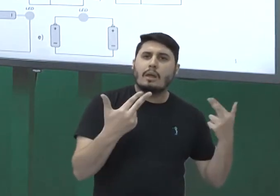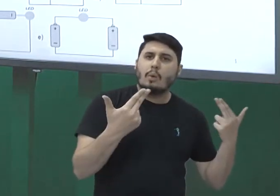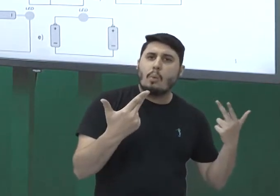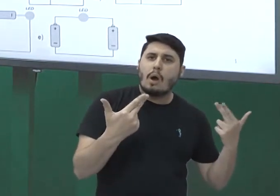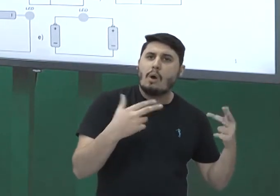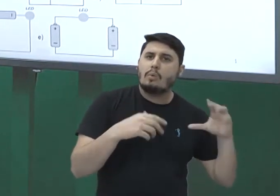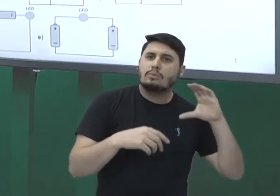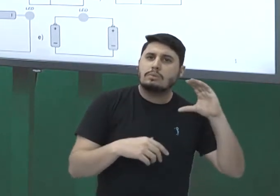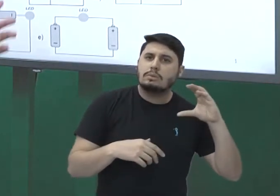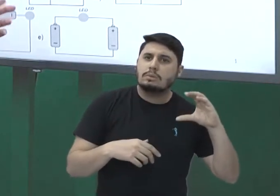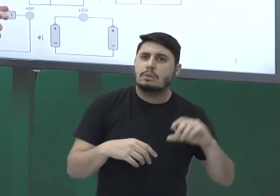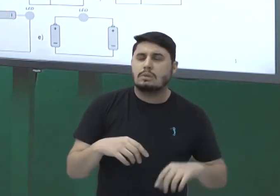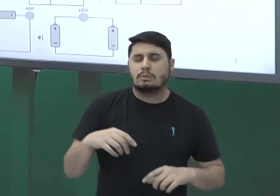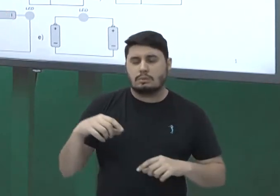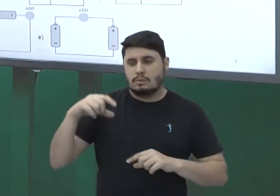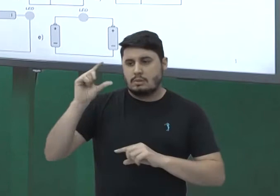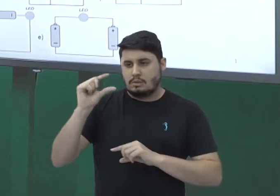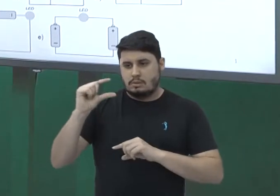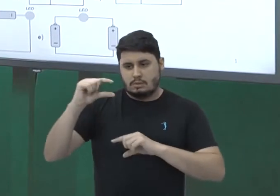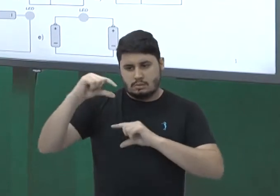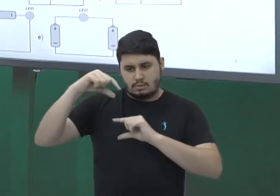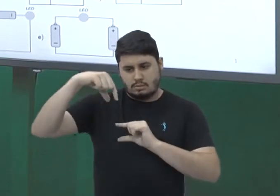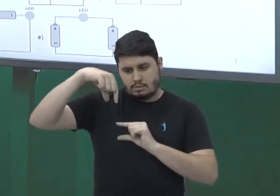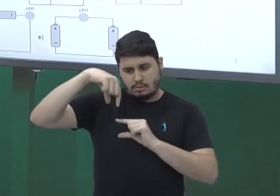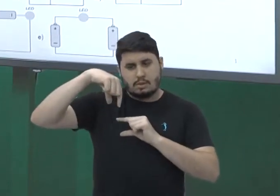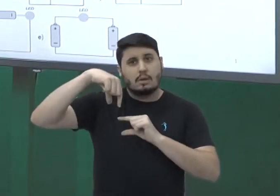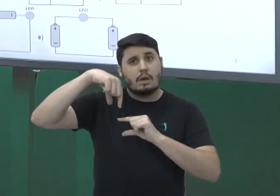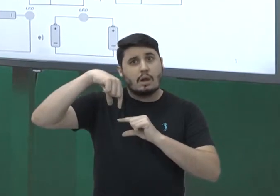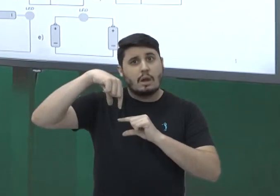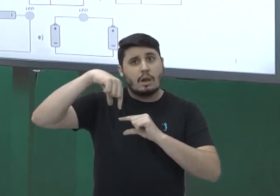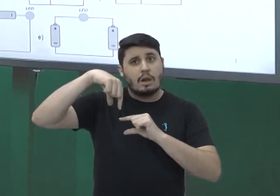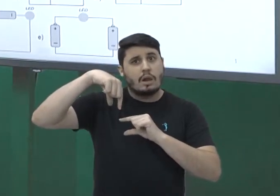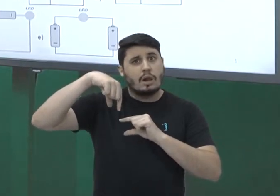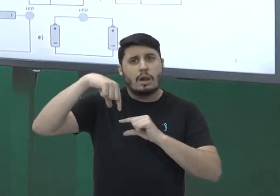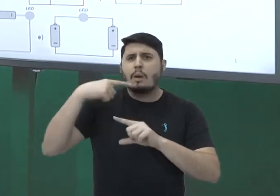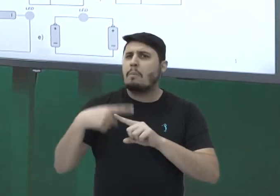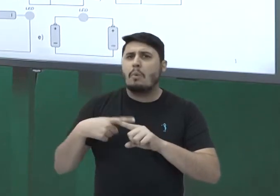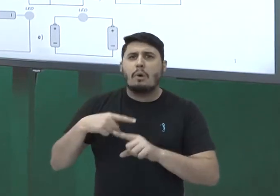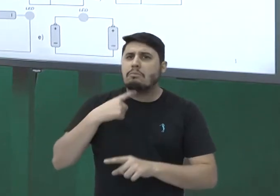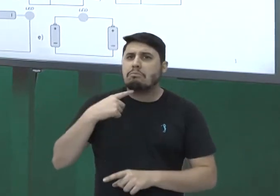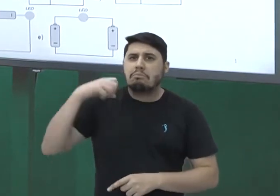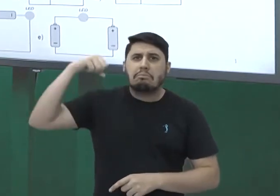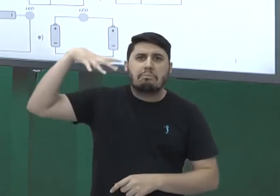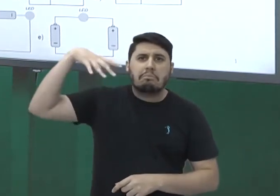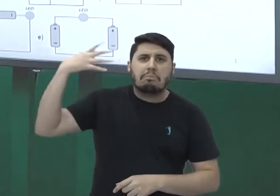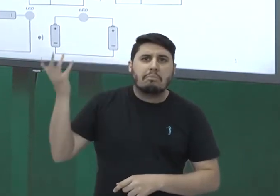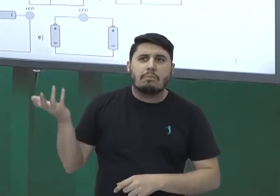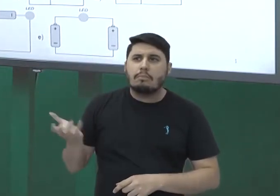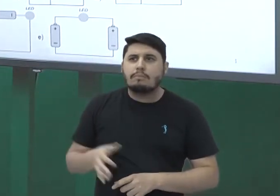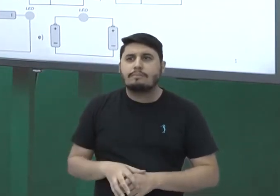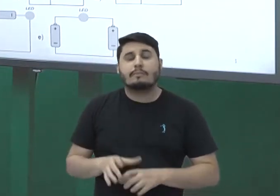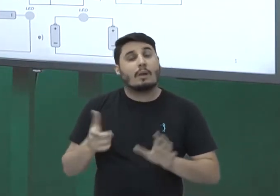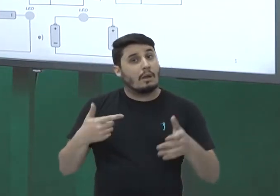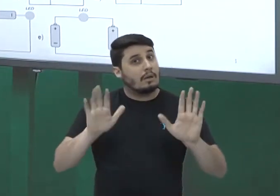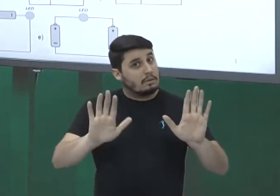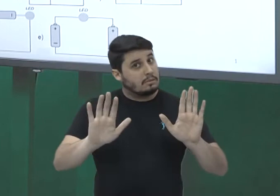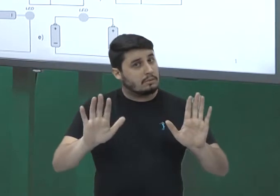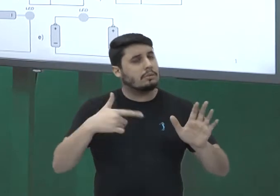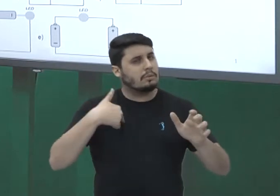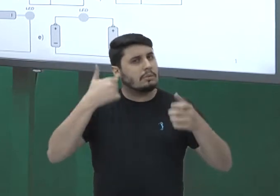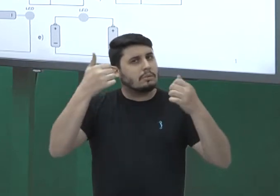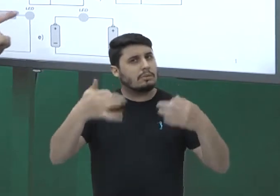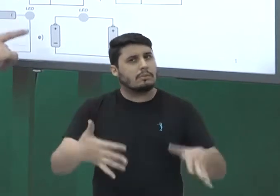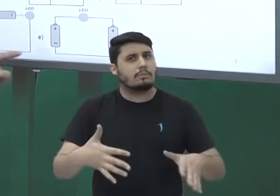acende, então, o LED aqui nessa configuração da letra D? Vamos pensar no seguinte, certo?